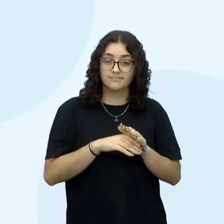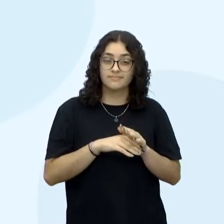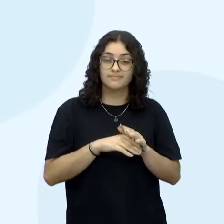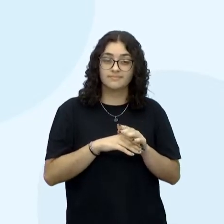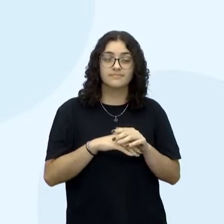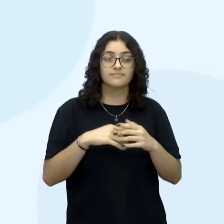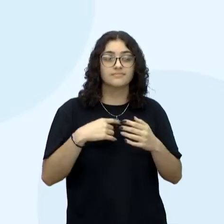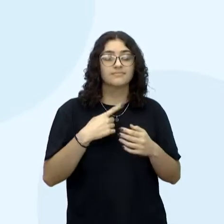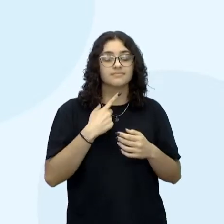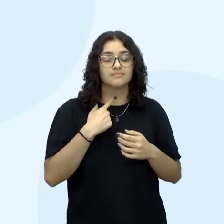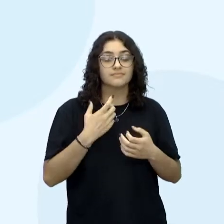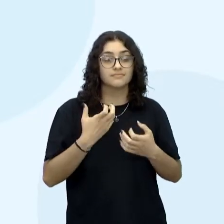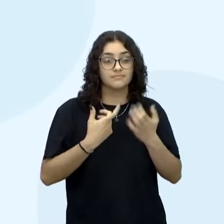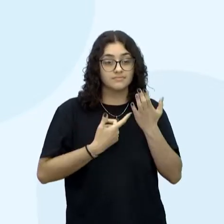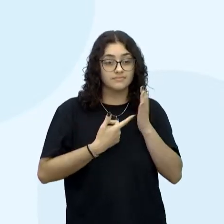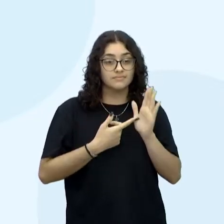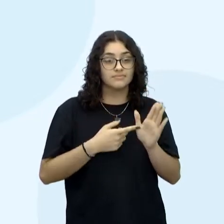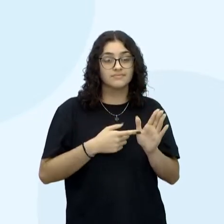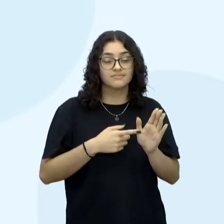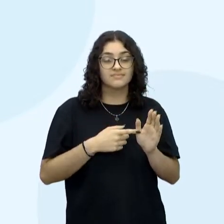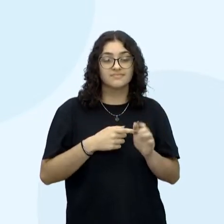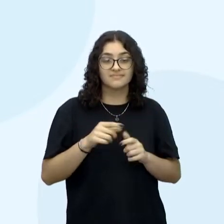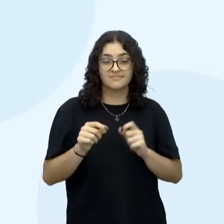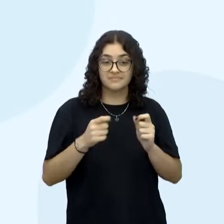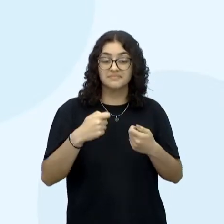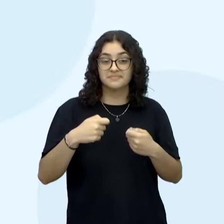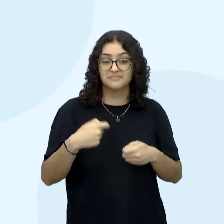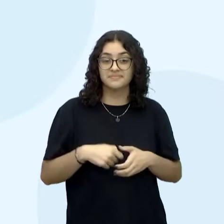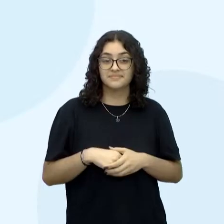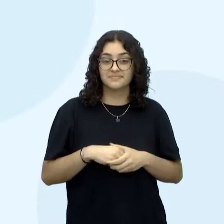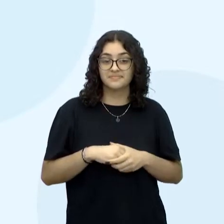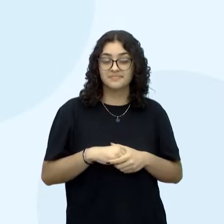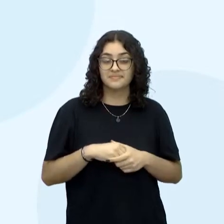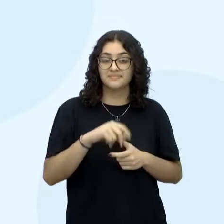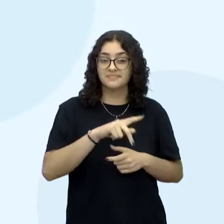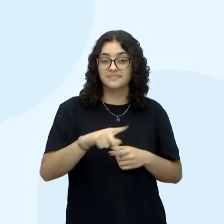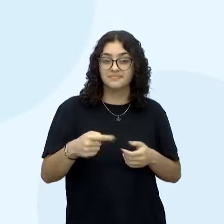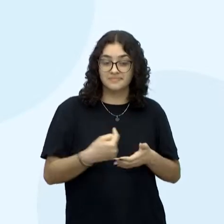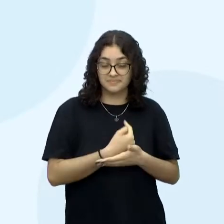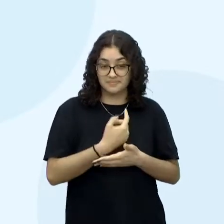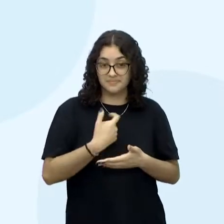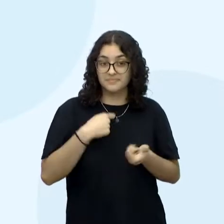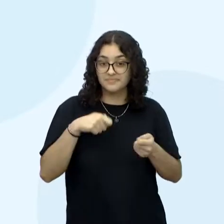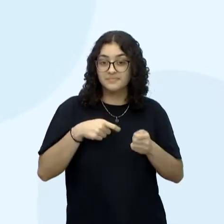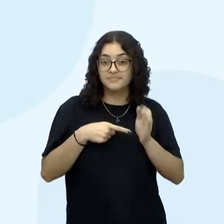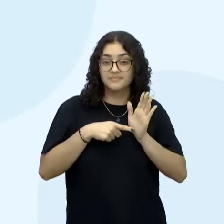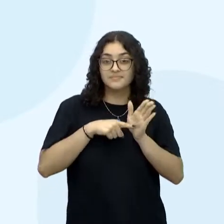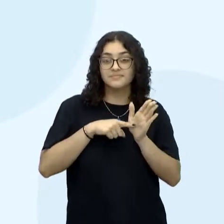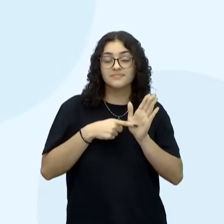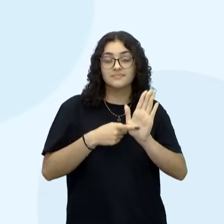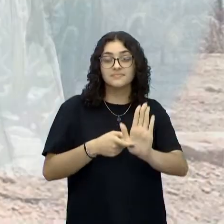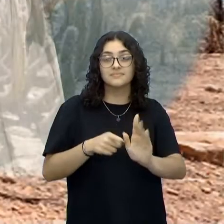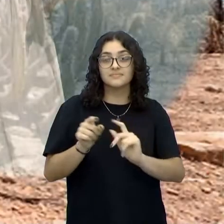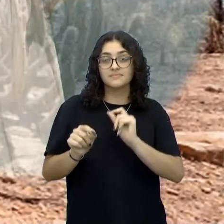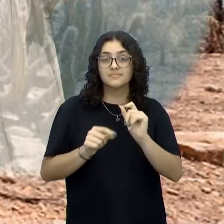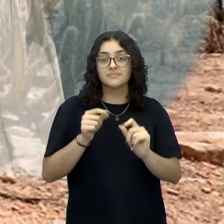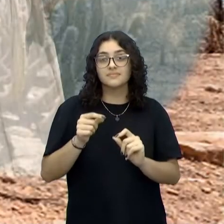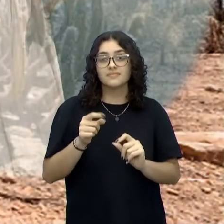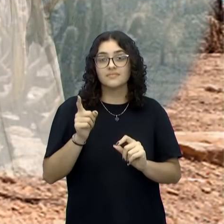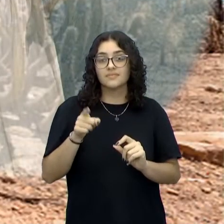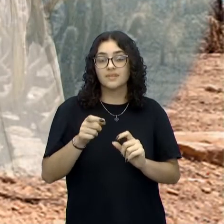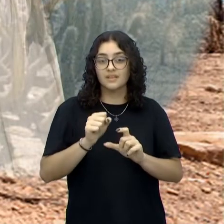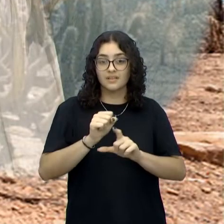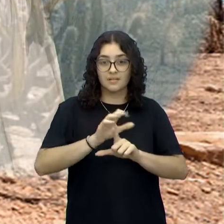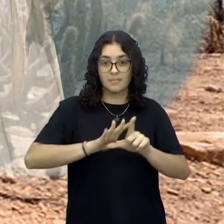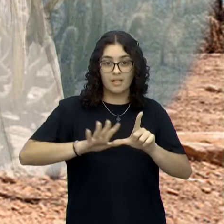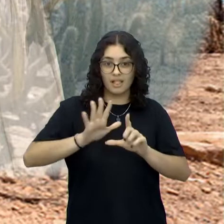Eu quero mostrar sim a produção. Vixe, vocês precisavam ver isso. A produção está perguntando se eu quero mostrar como que tá sem a imagem.